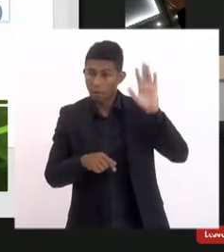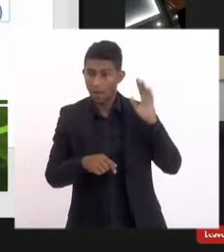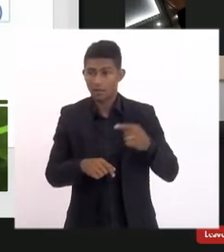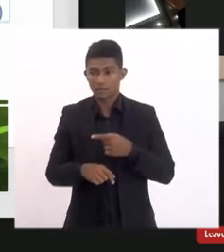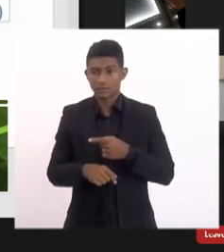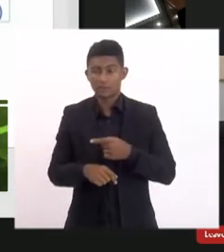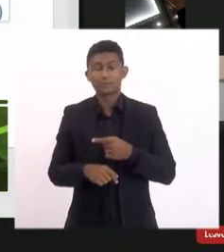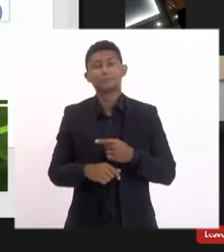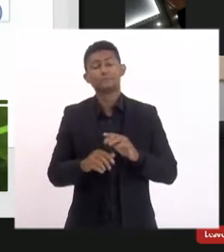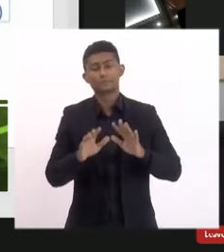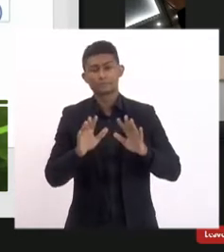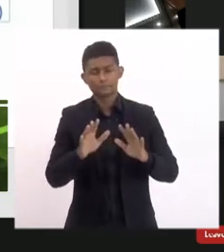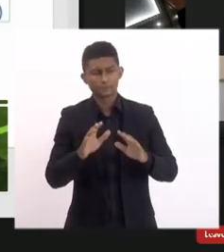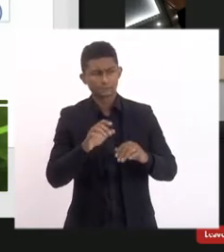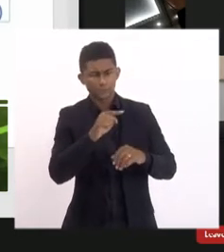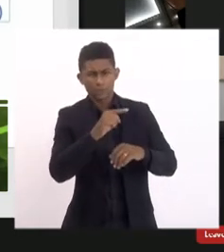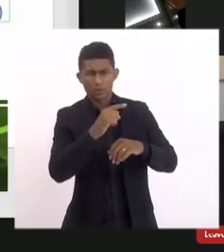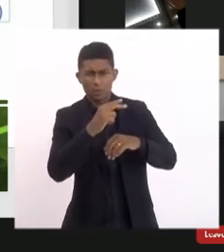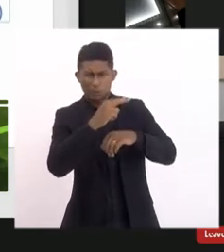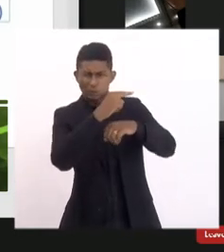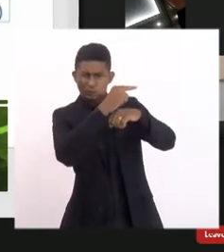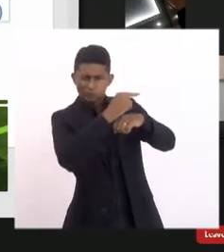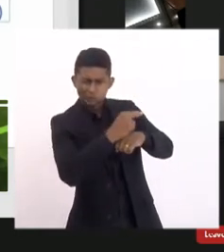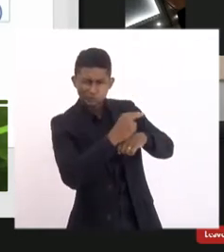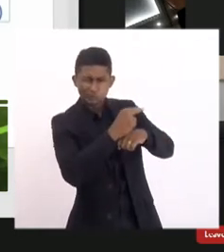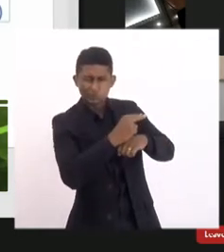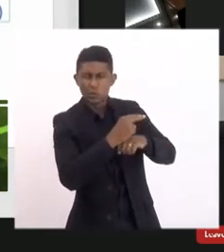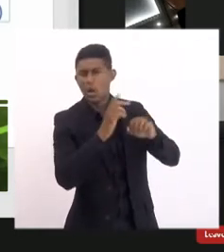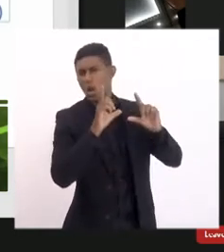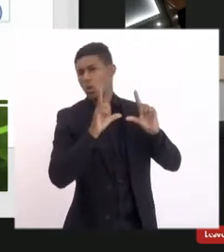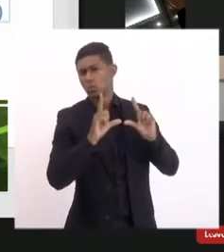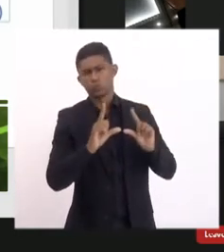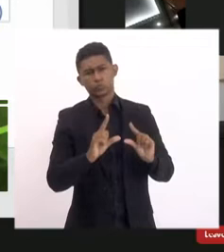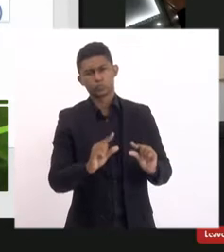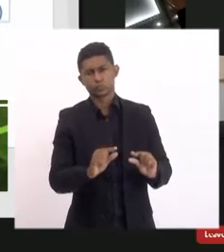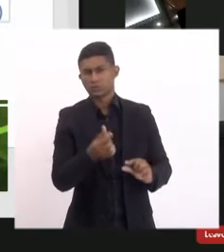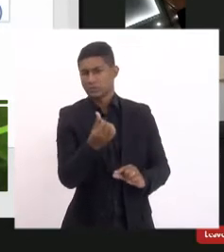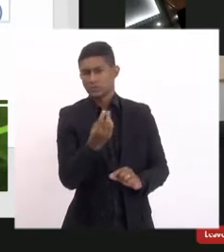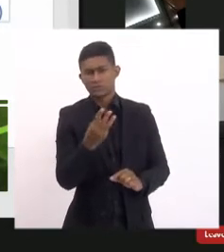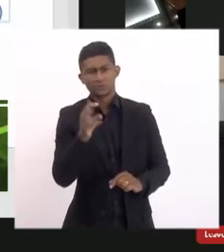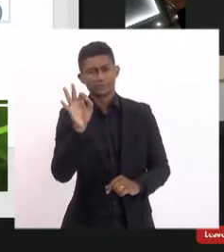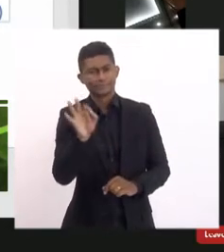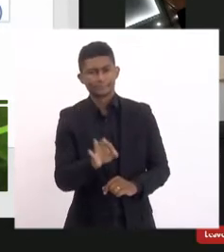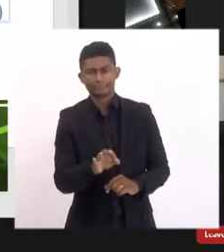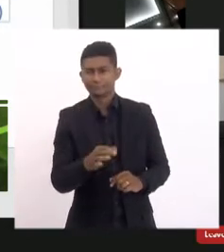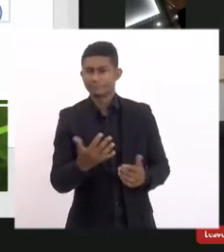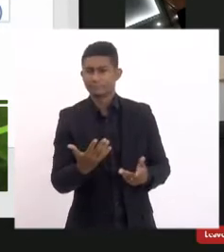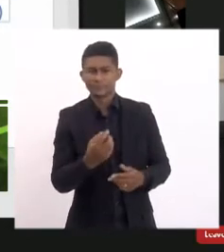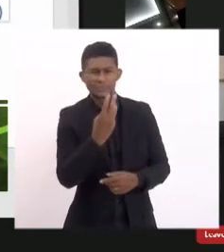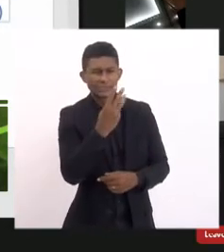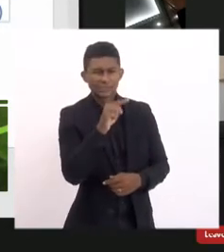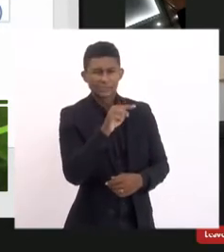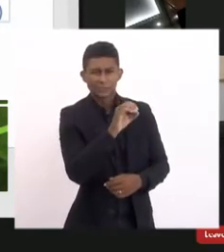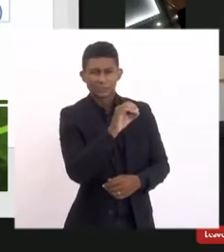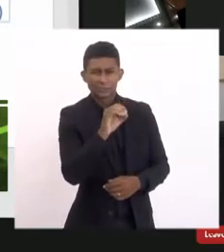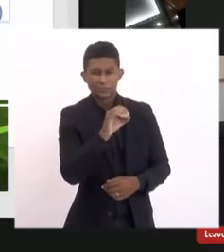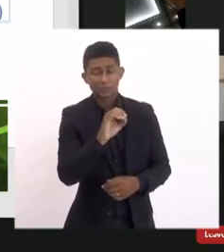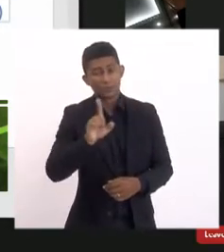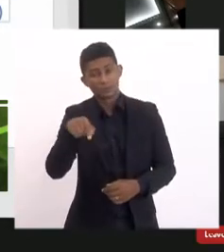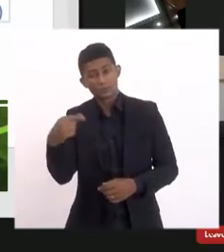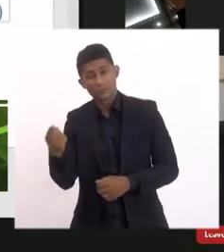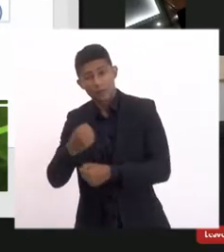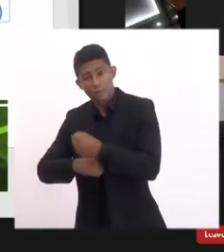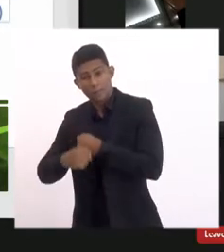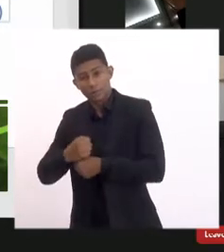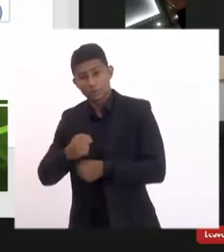322%. As internações caíram, né, de 63%, foram 3 mil contra 8.700